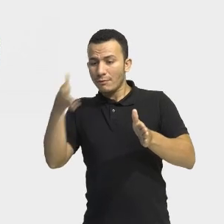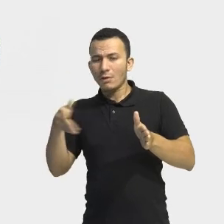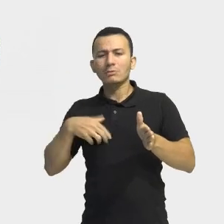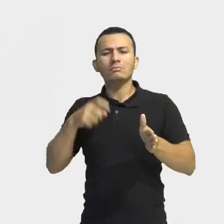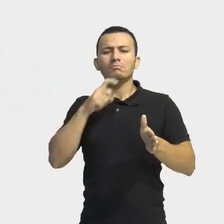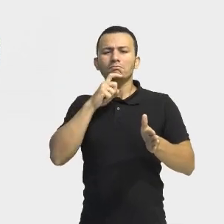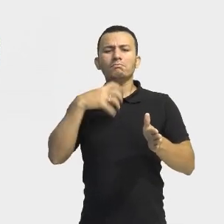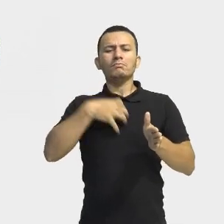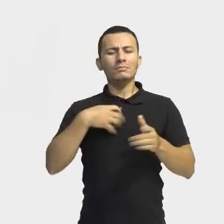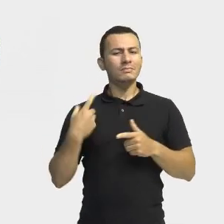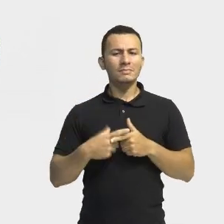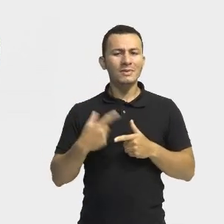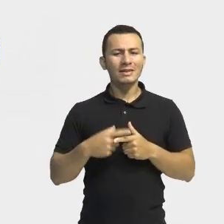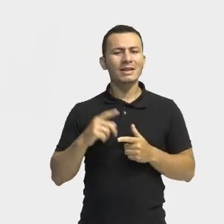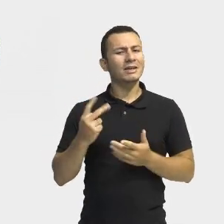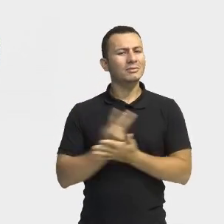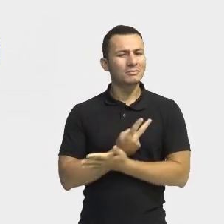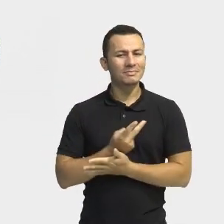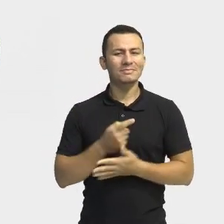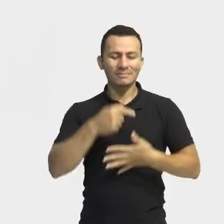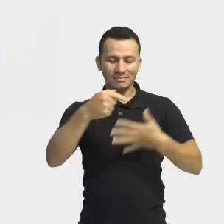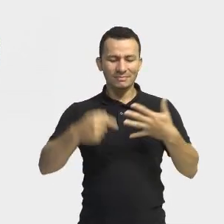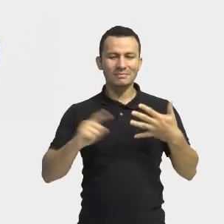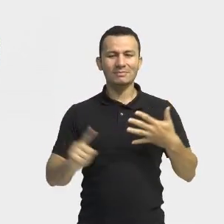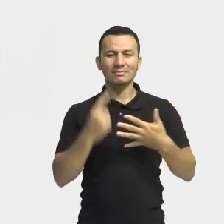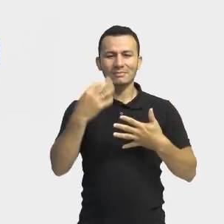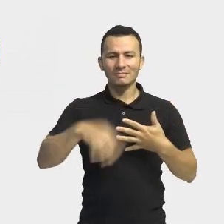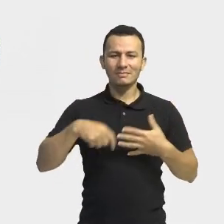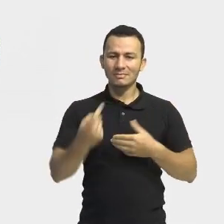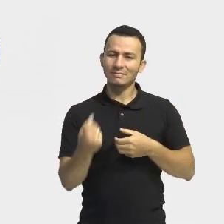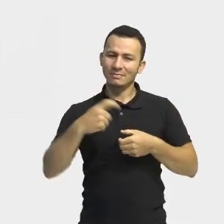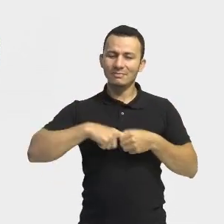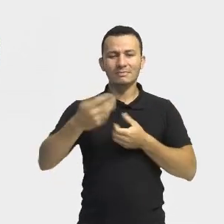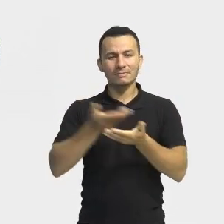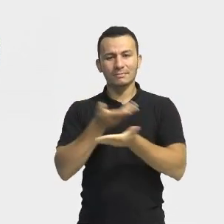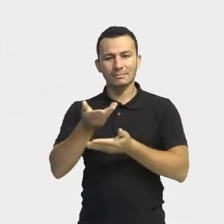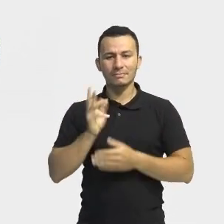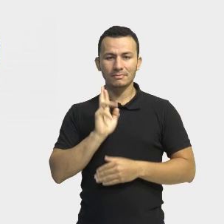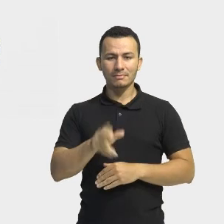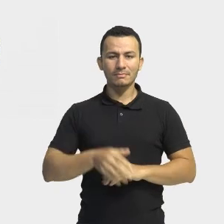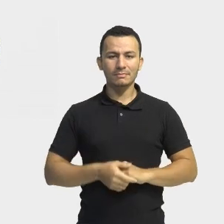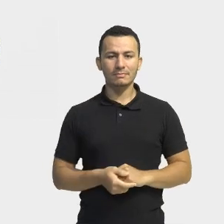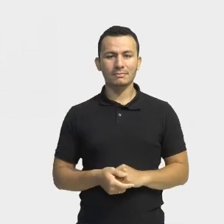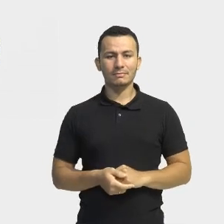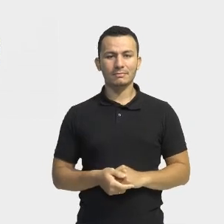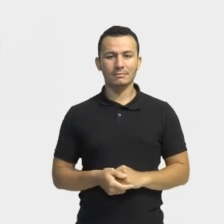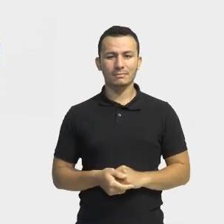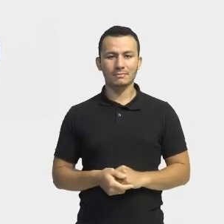isso acontece? Analise aí as alternativas e daqui a pouco a gente volta com a resposta.